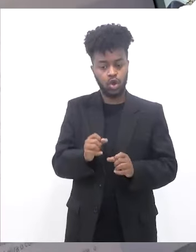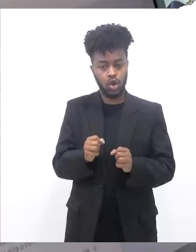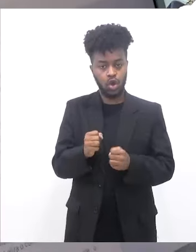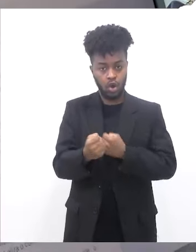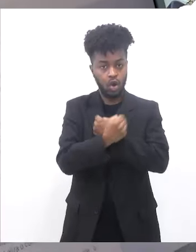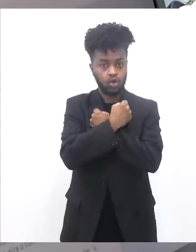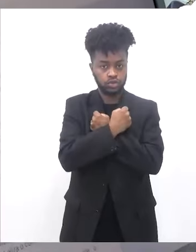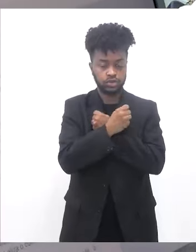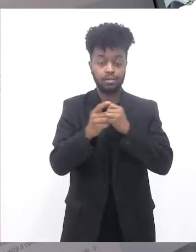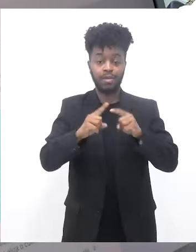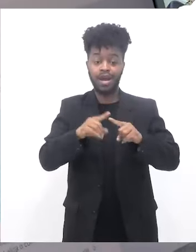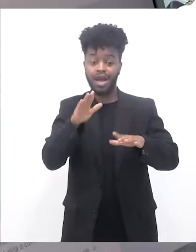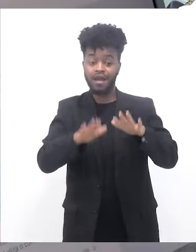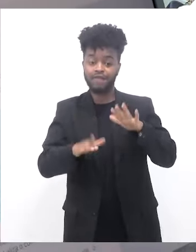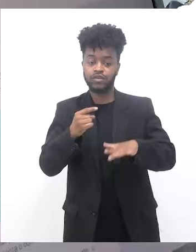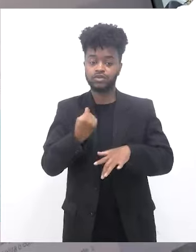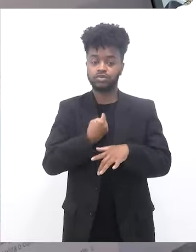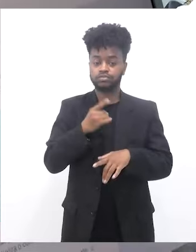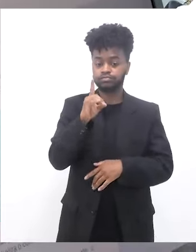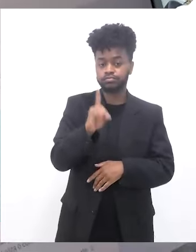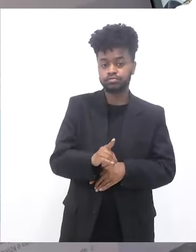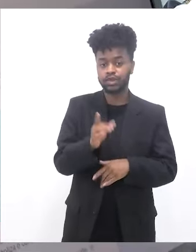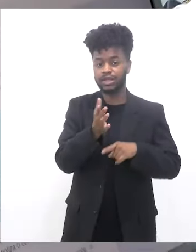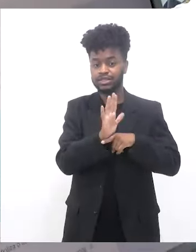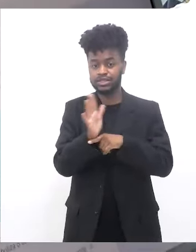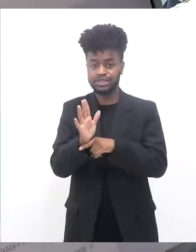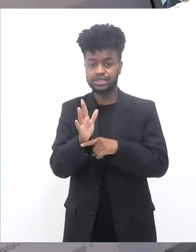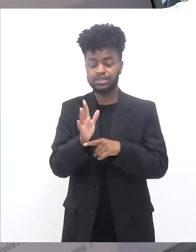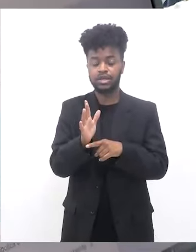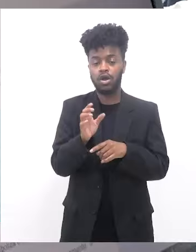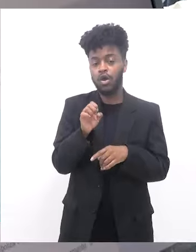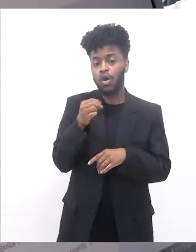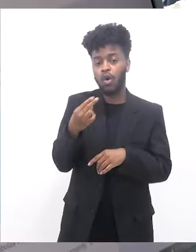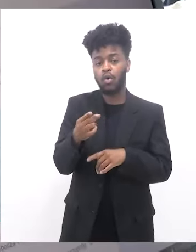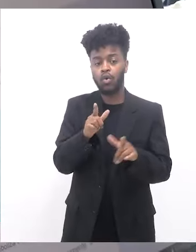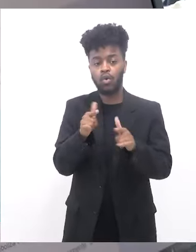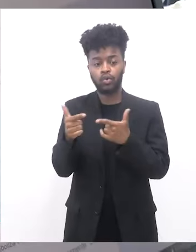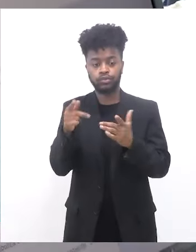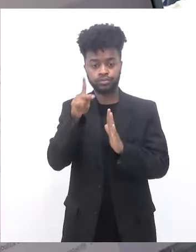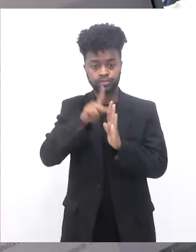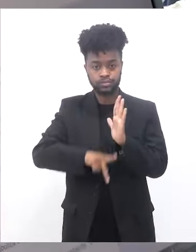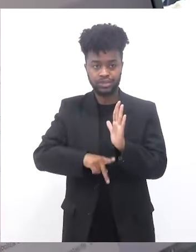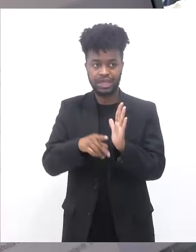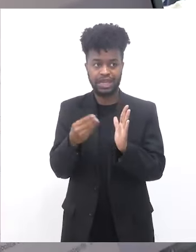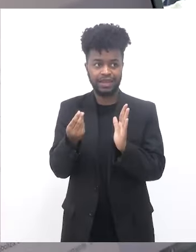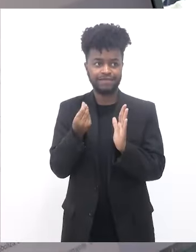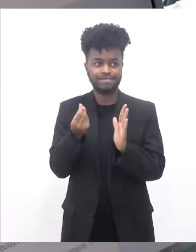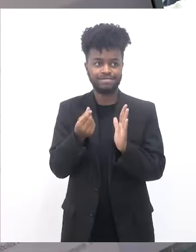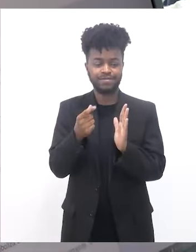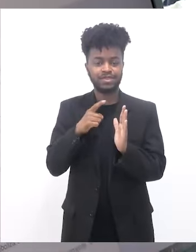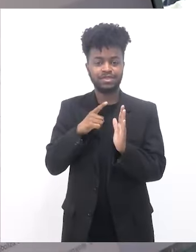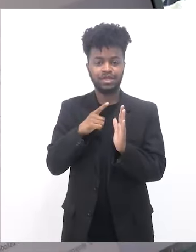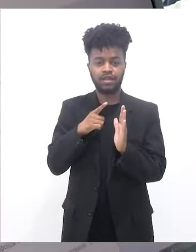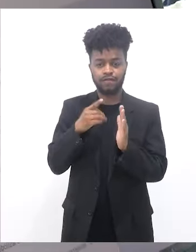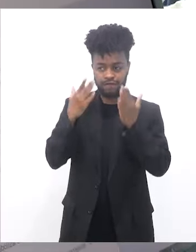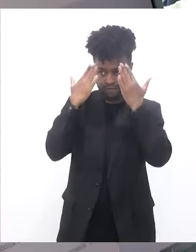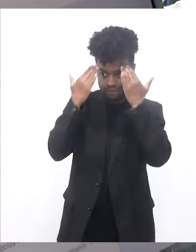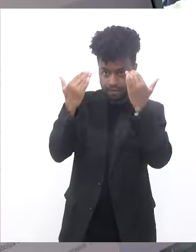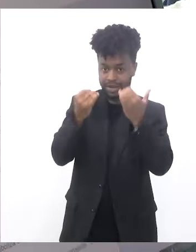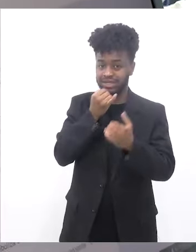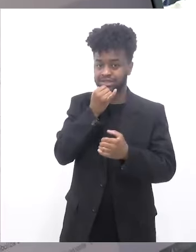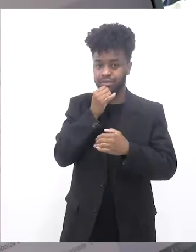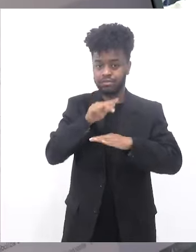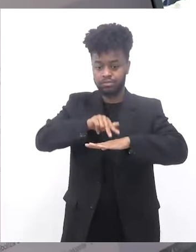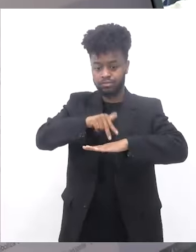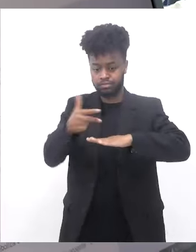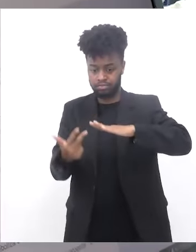quando a gente faz a direção para filmes de cinema ou projetos mais... que tem uma visibilidade